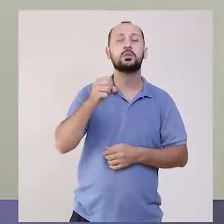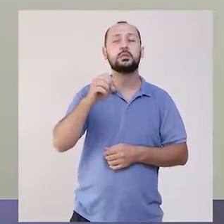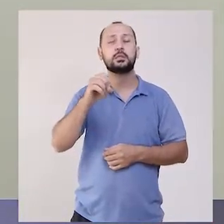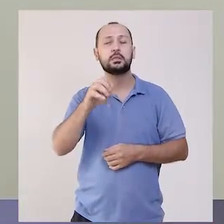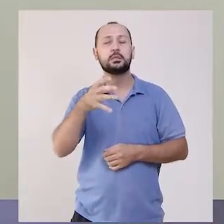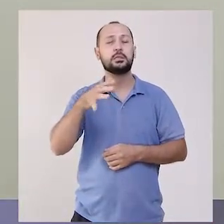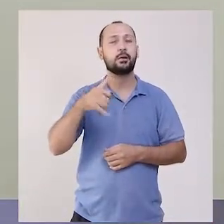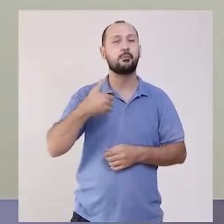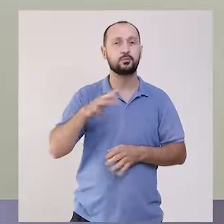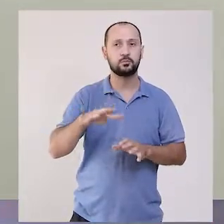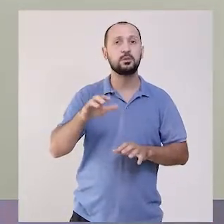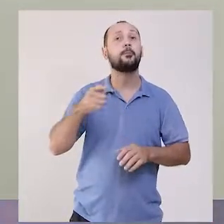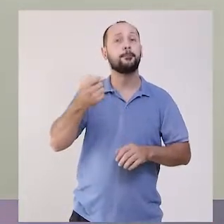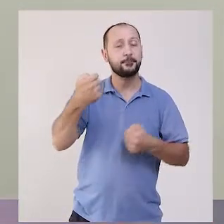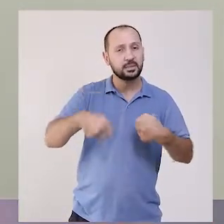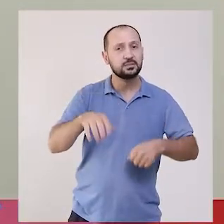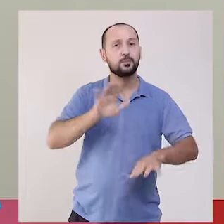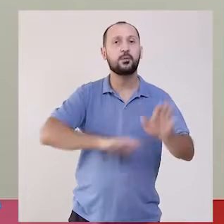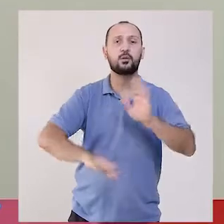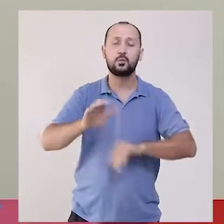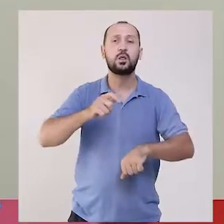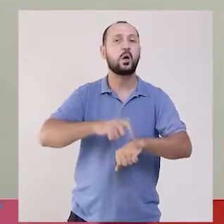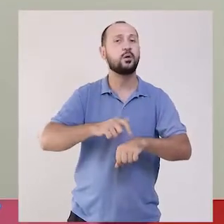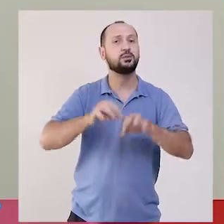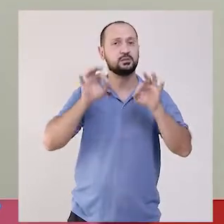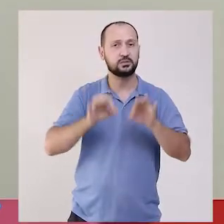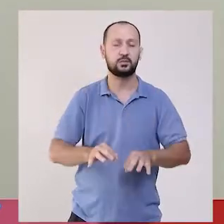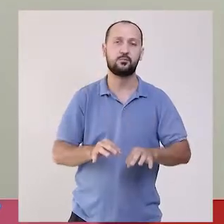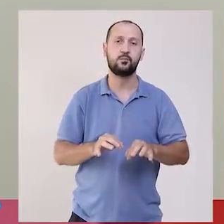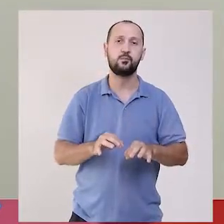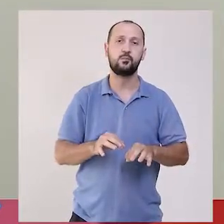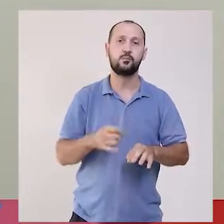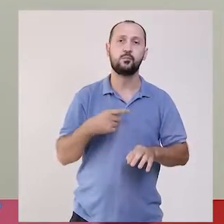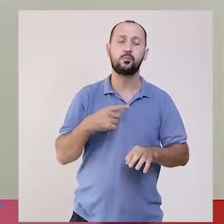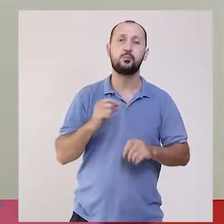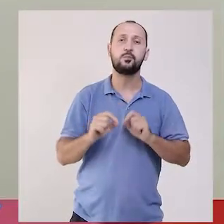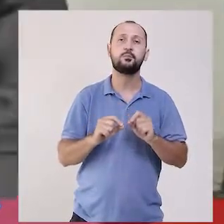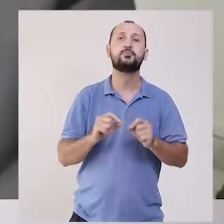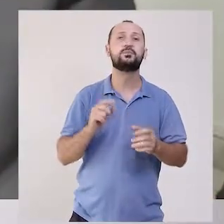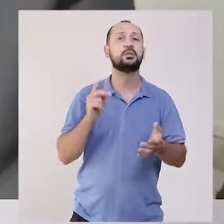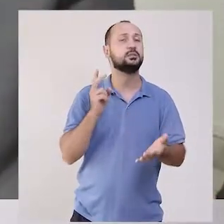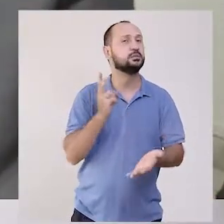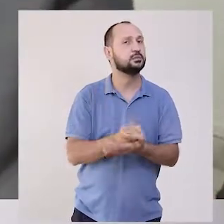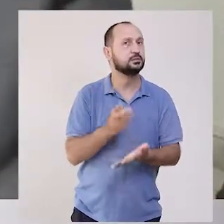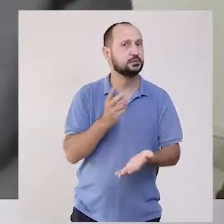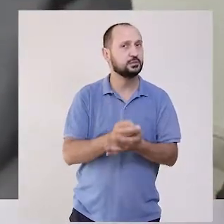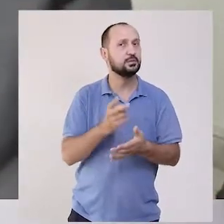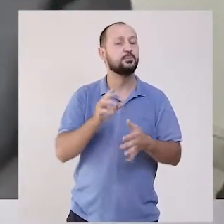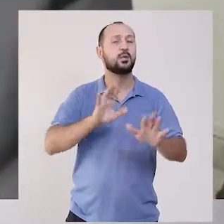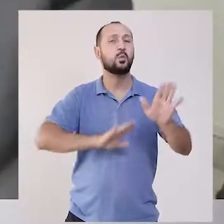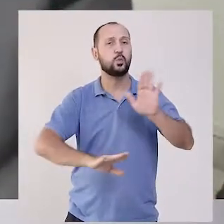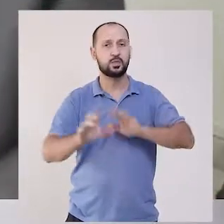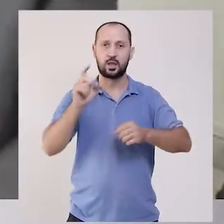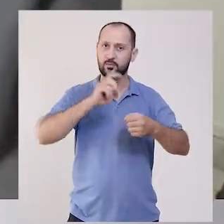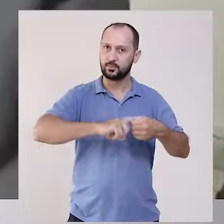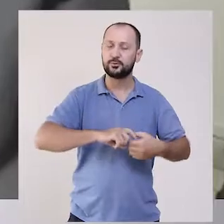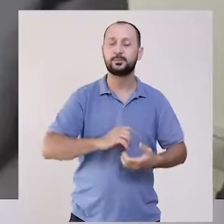anos. Então tem que ter isso, cuidado, saber a hora certa, voltar sim, mas voltar com